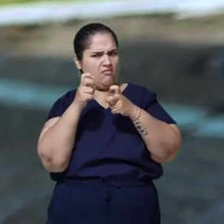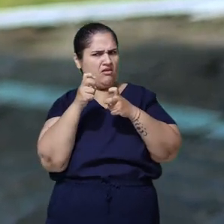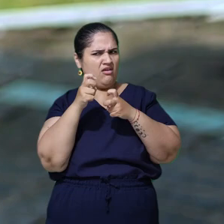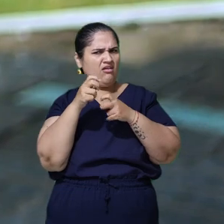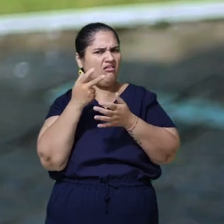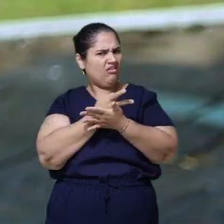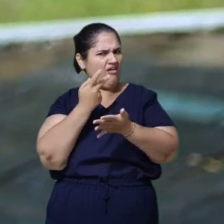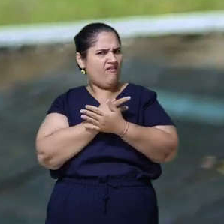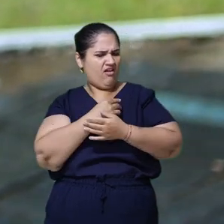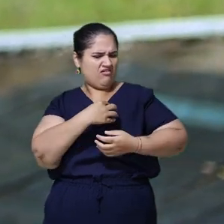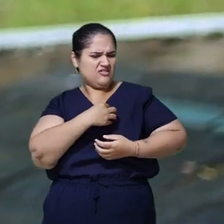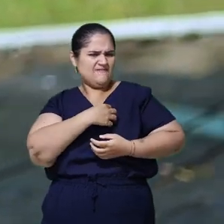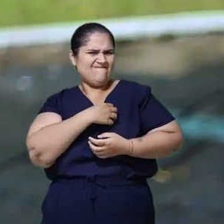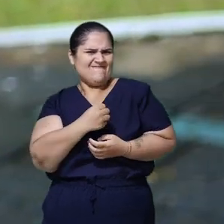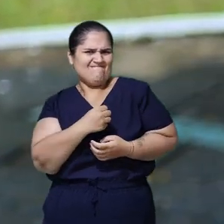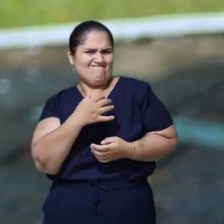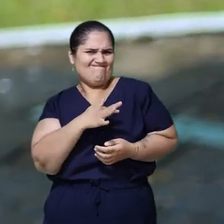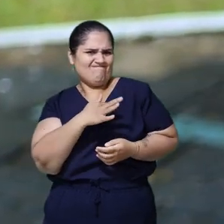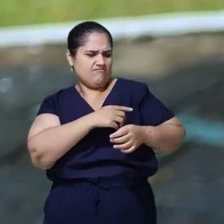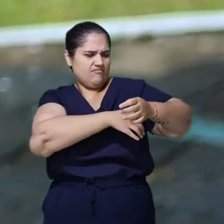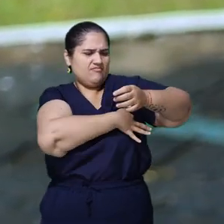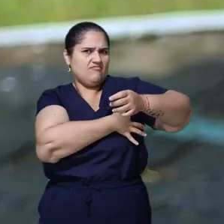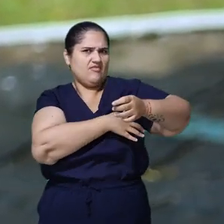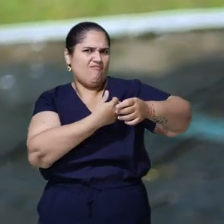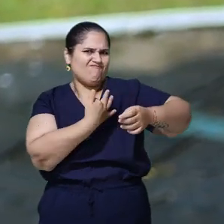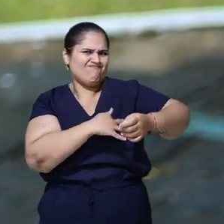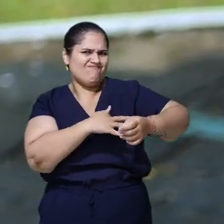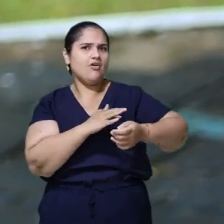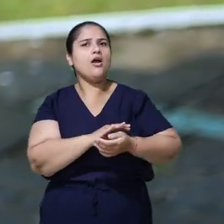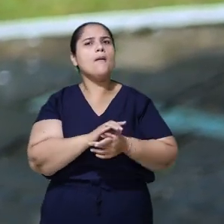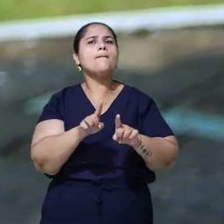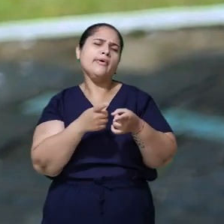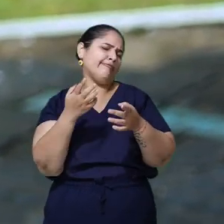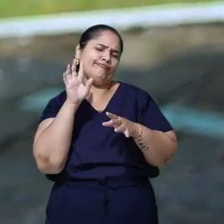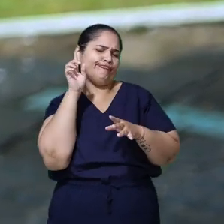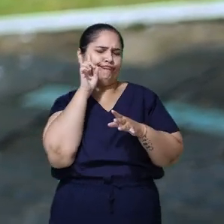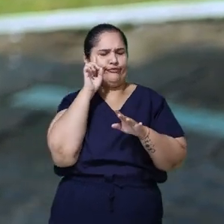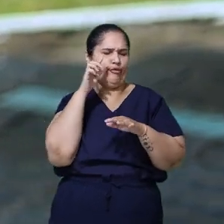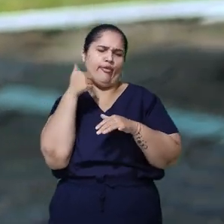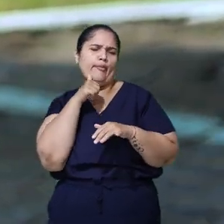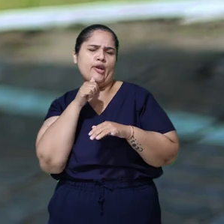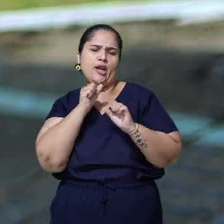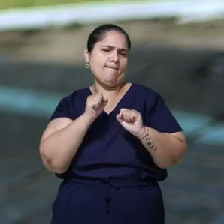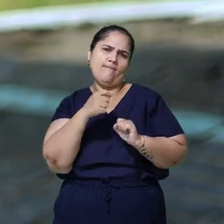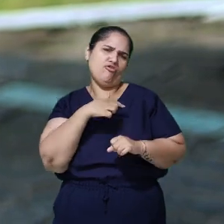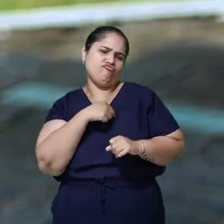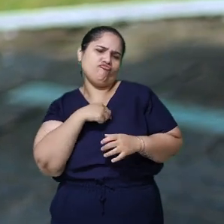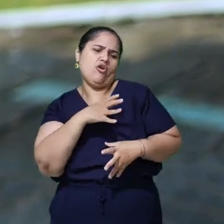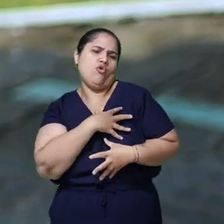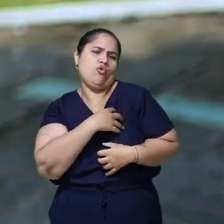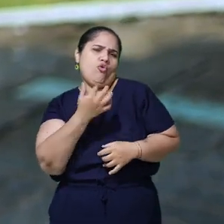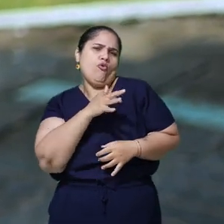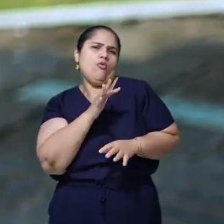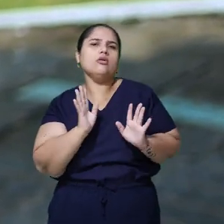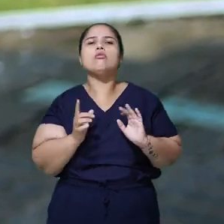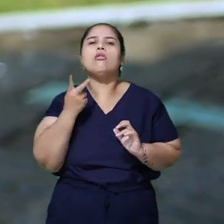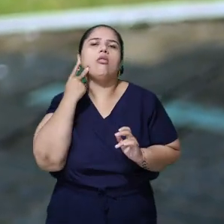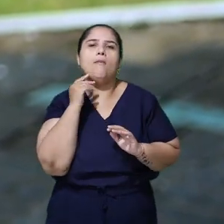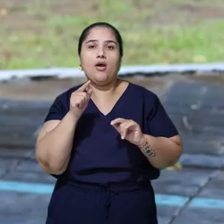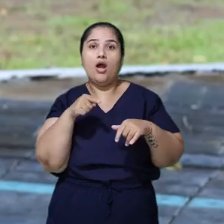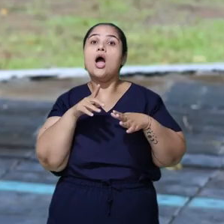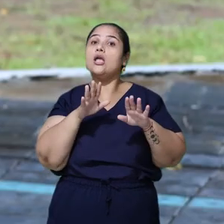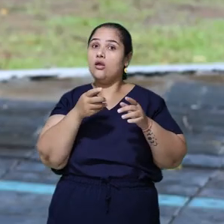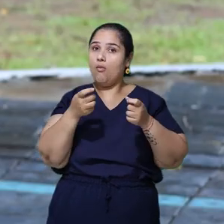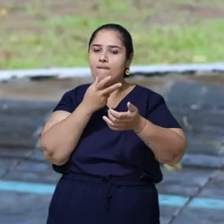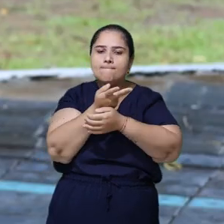cabeça não era um câncer. Toda mulher pode sentir fisgadas na mama, enfim. Resolvi procurar uma mastologista, uma profissional especialista